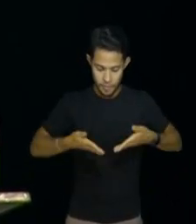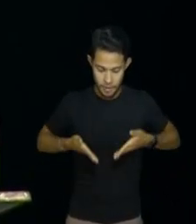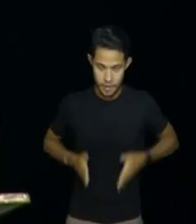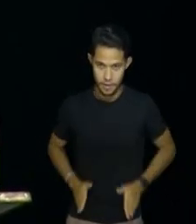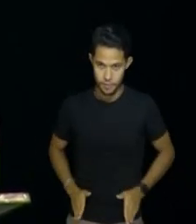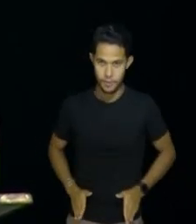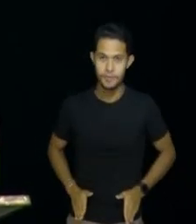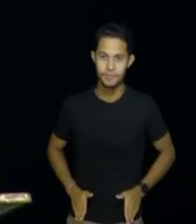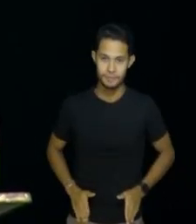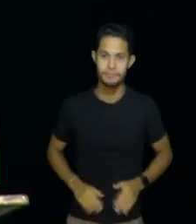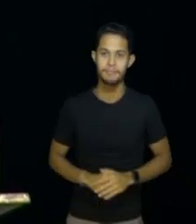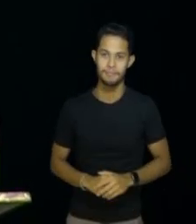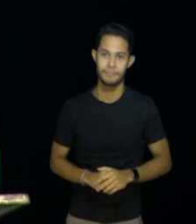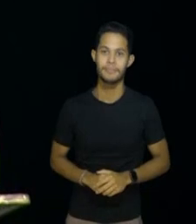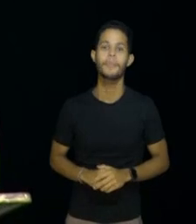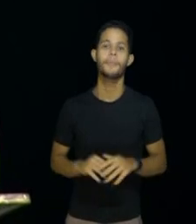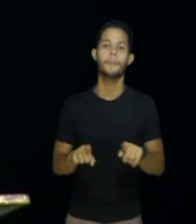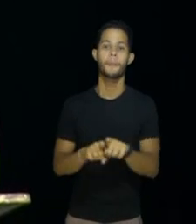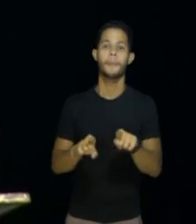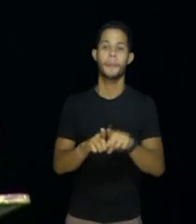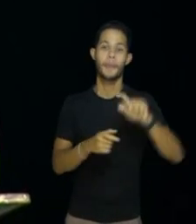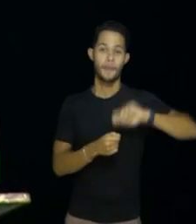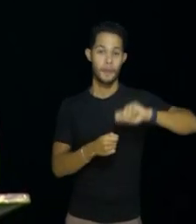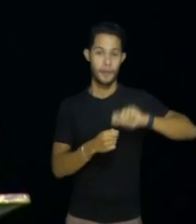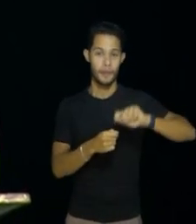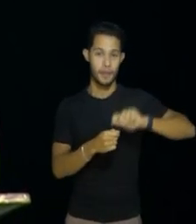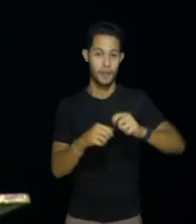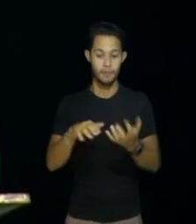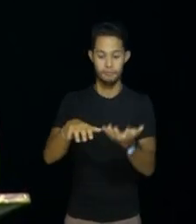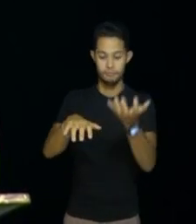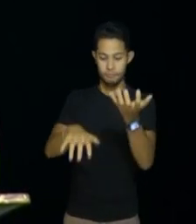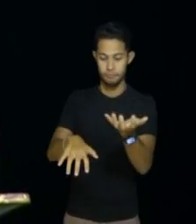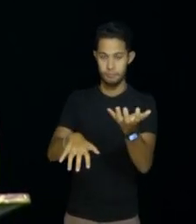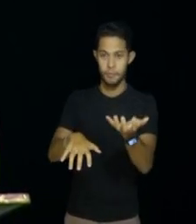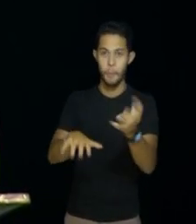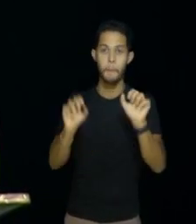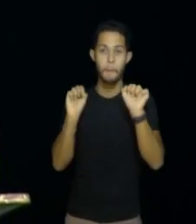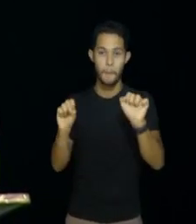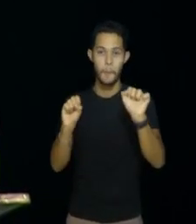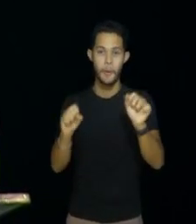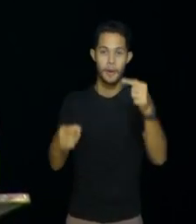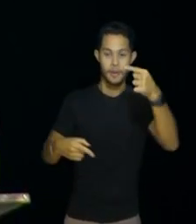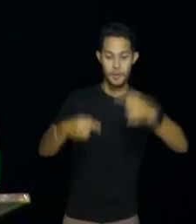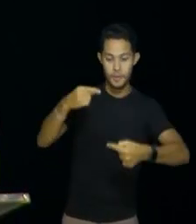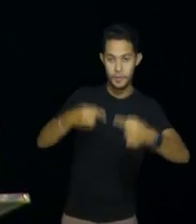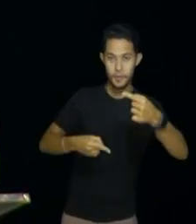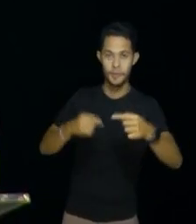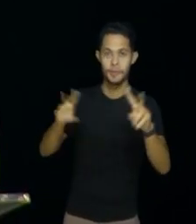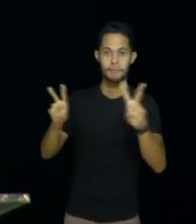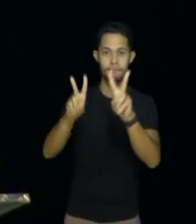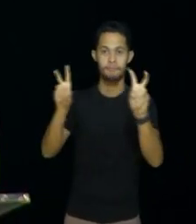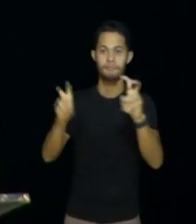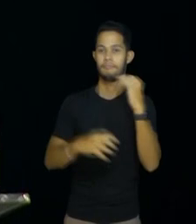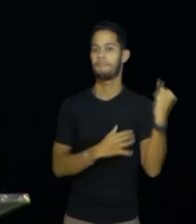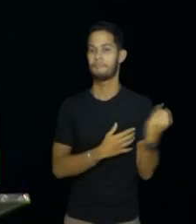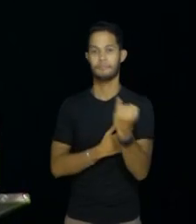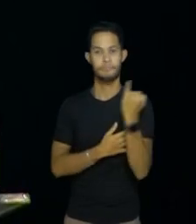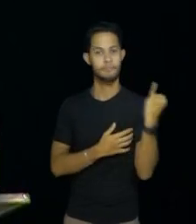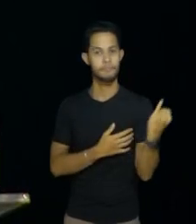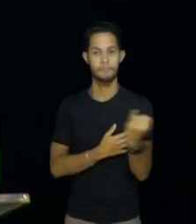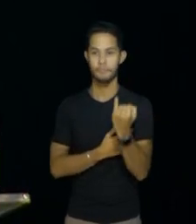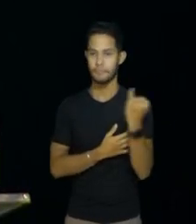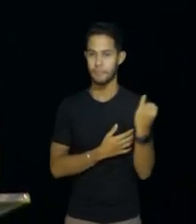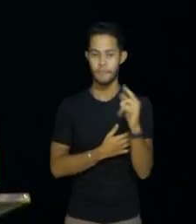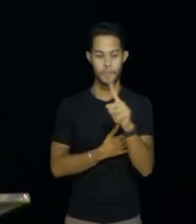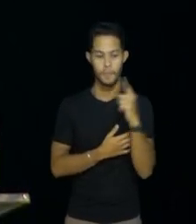e fazer com que o Congresso Nacional possa novamente discutir esse tema, que é muito caro, que é muito importante